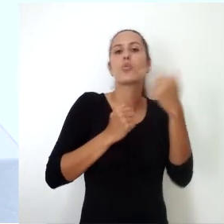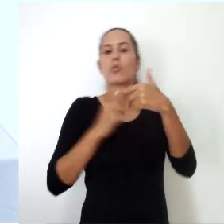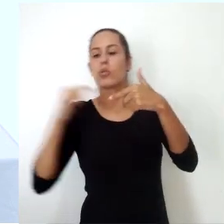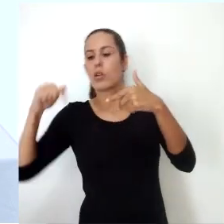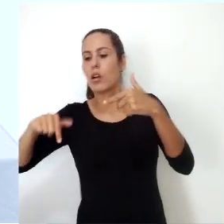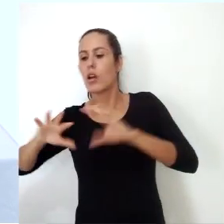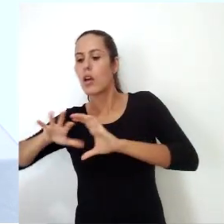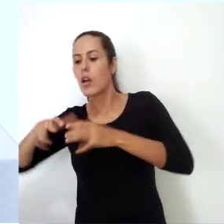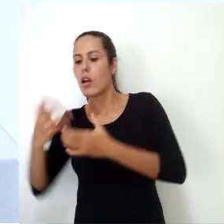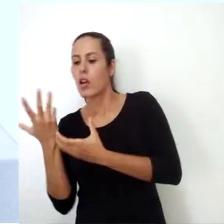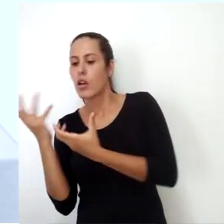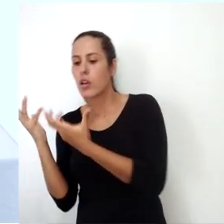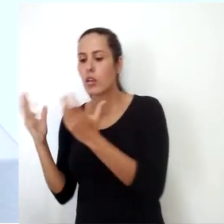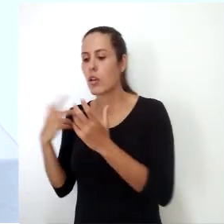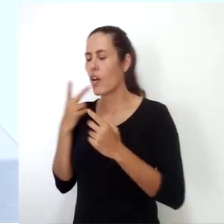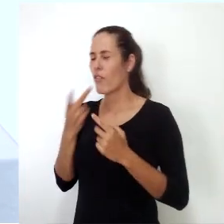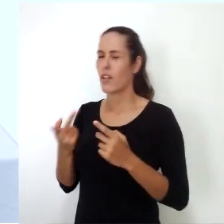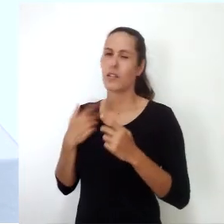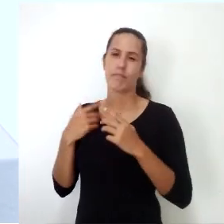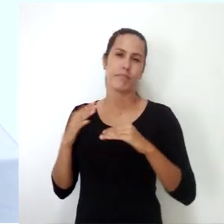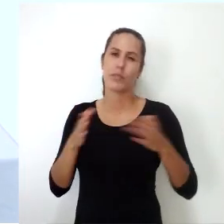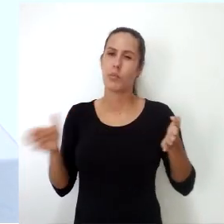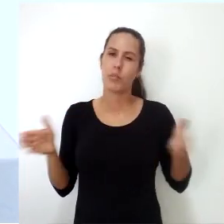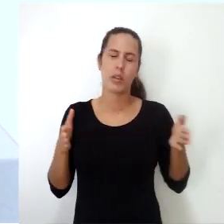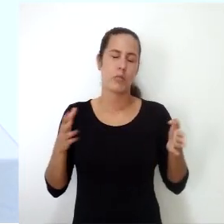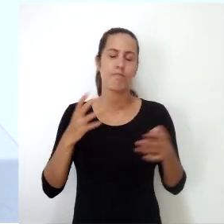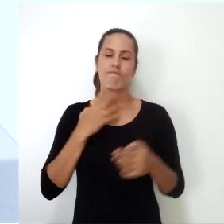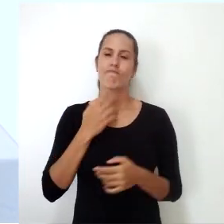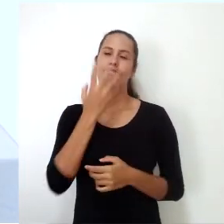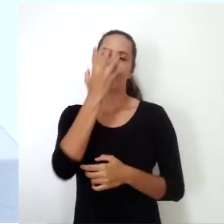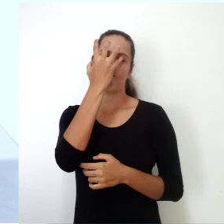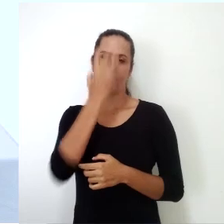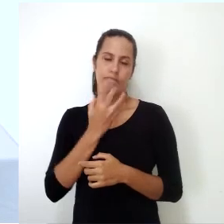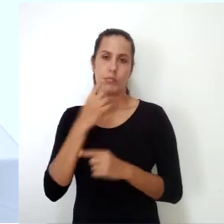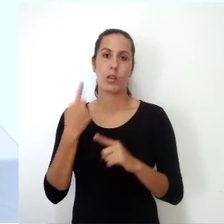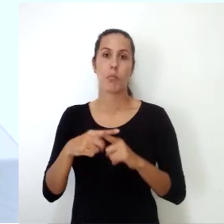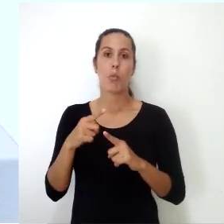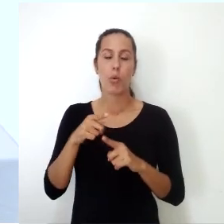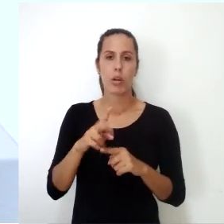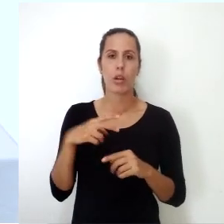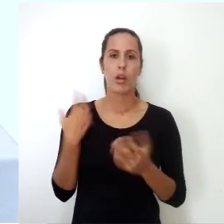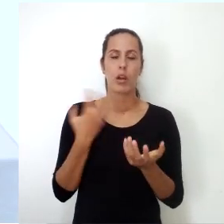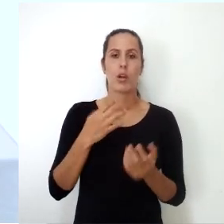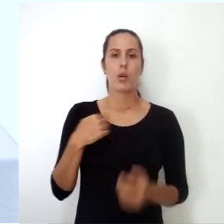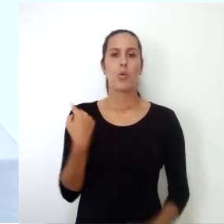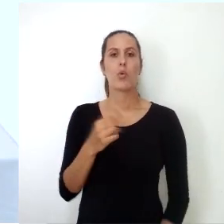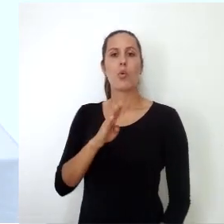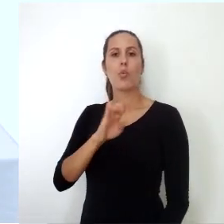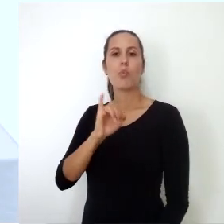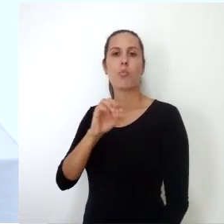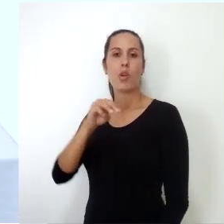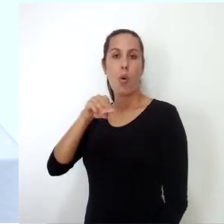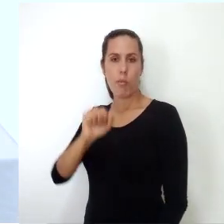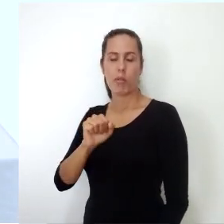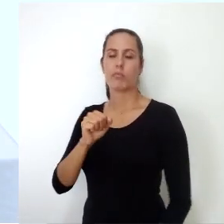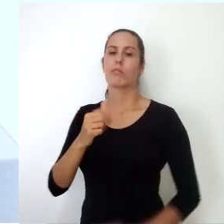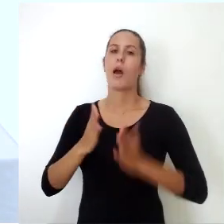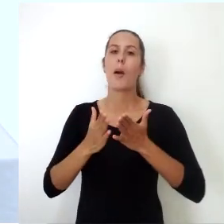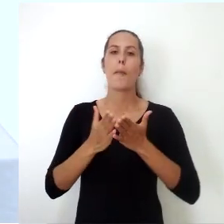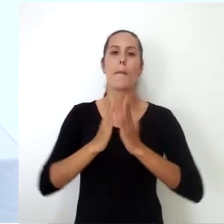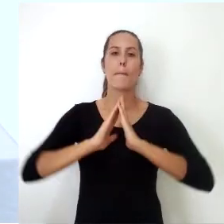Por isso que eu disse que era um momento muito sério, porque o Pantanal ele pede socorro,